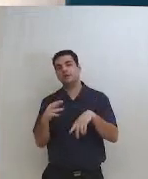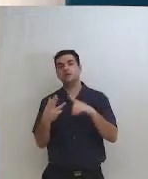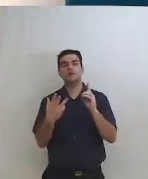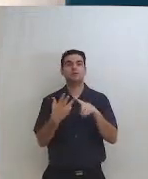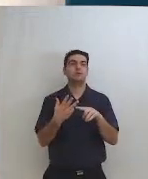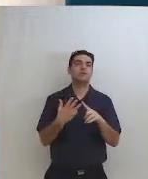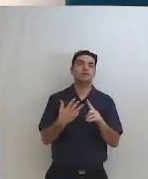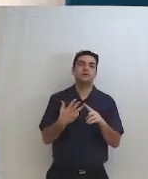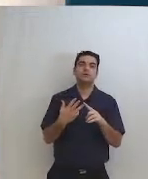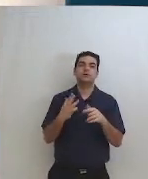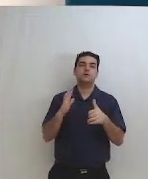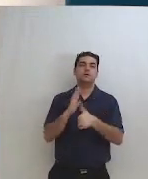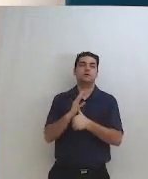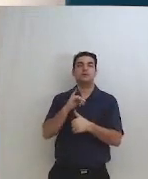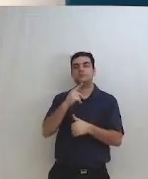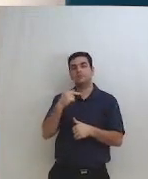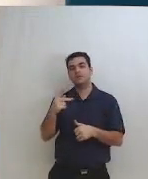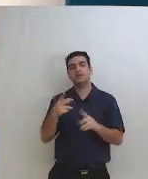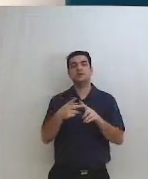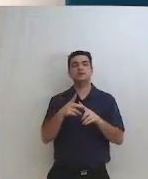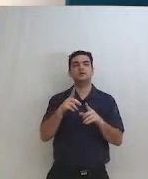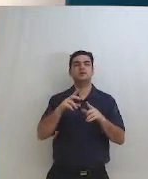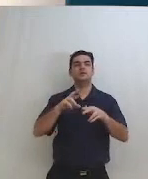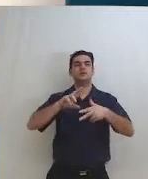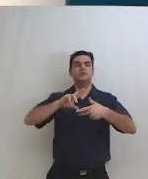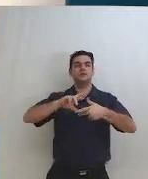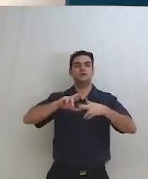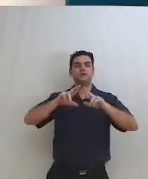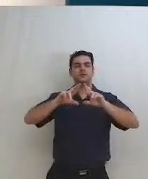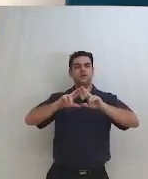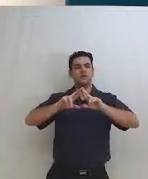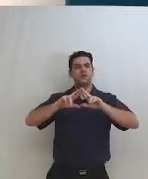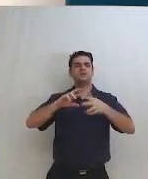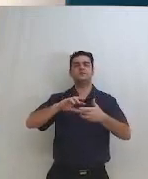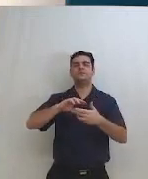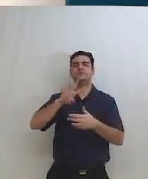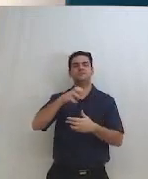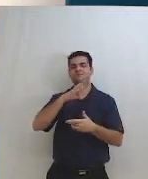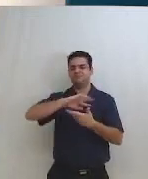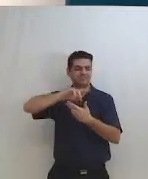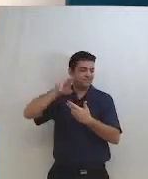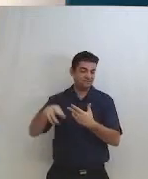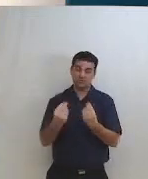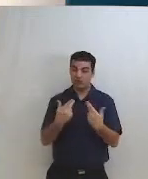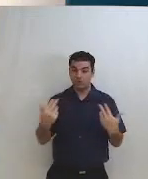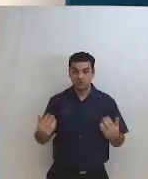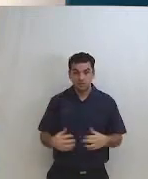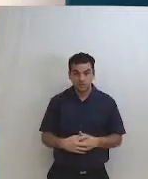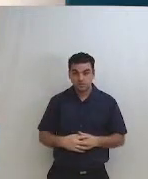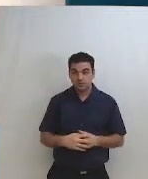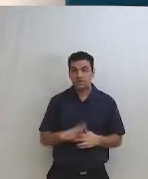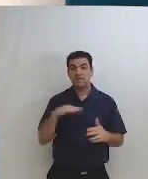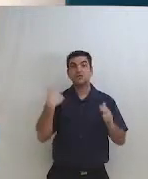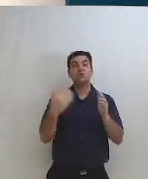IPs, Google Drive, histórico de pesquisas, etc. Que os dados sejam disponibilizados para download em